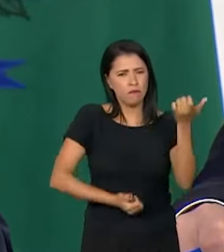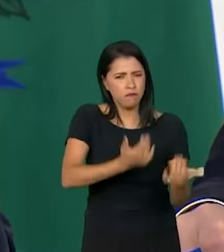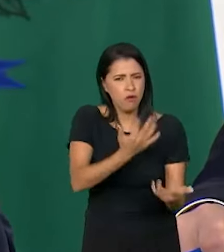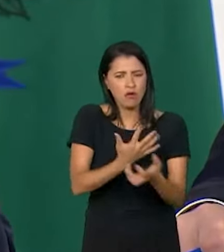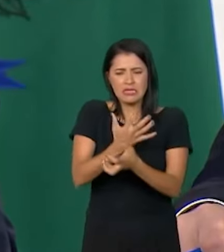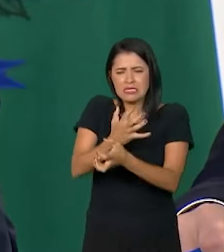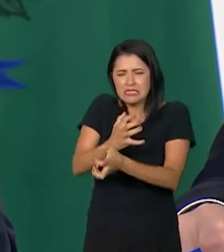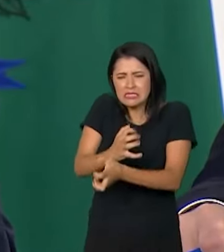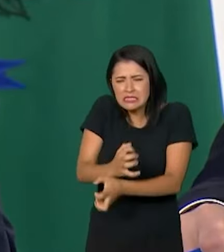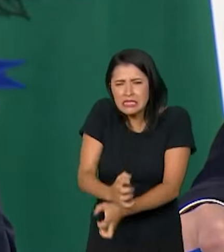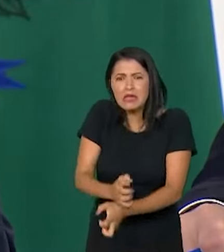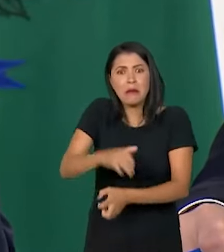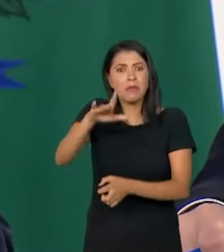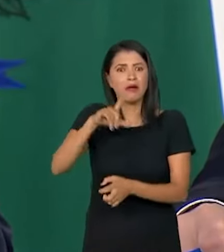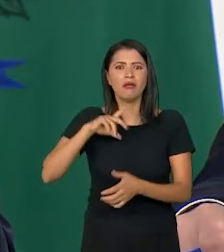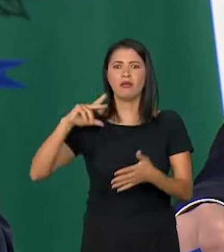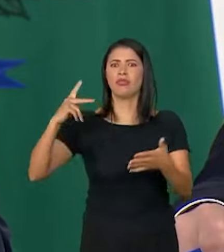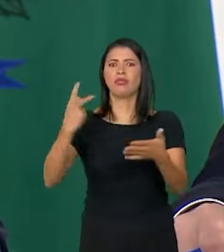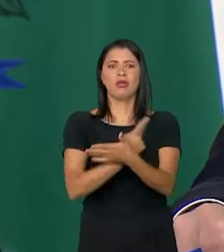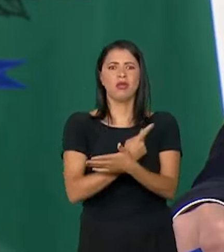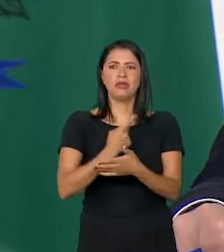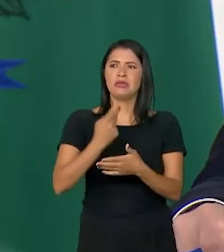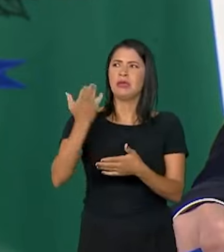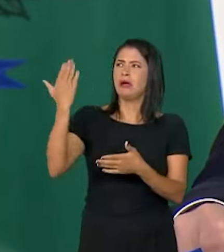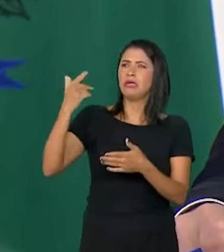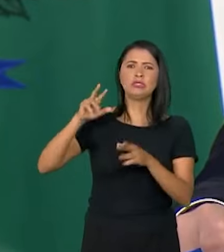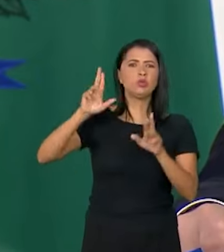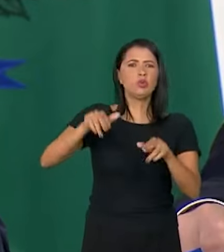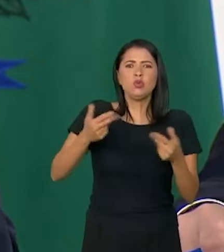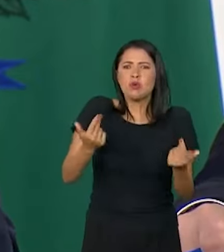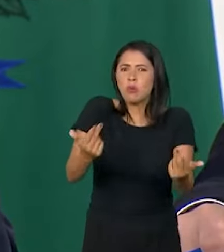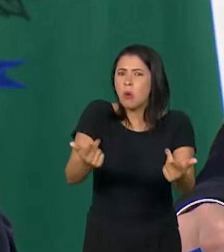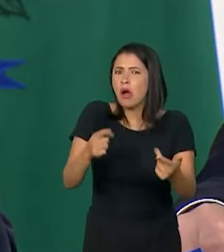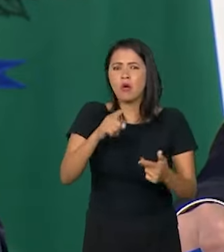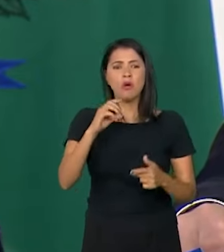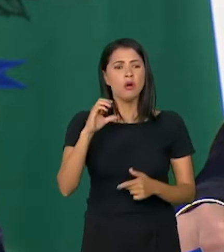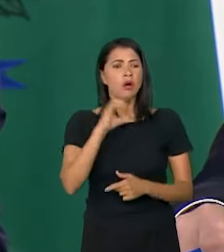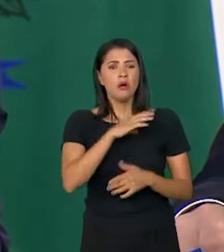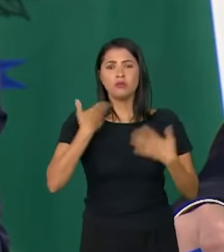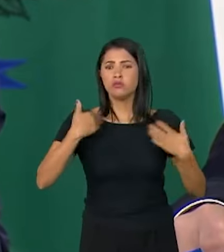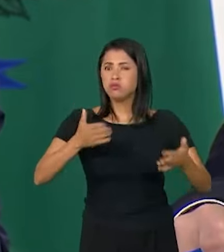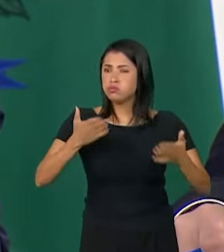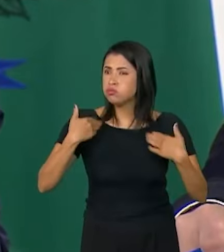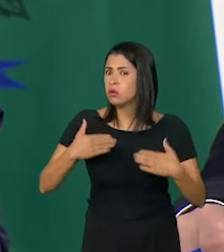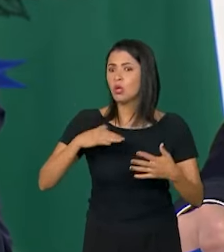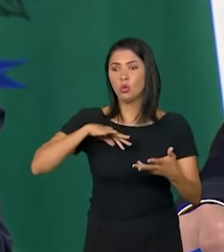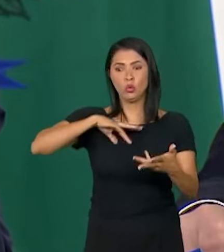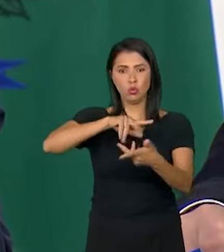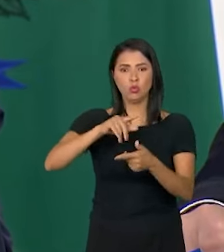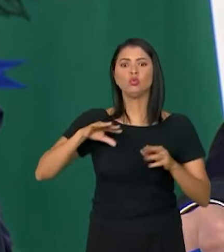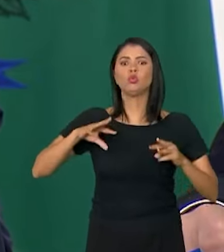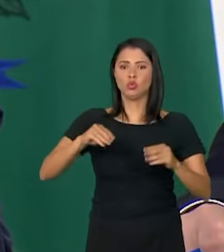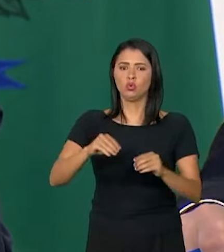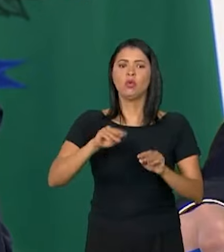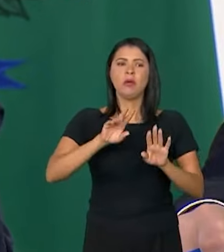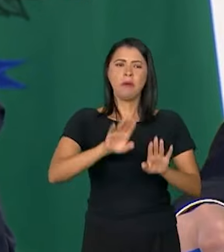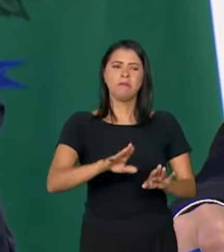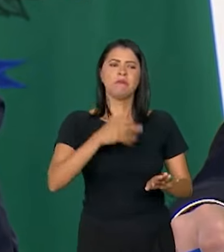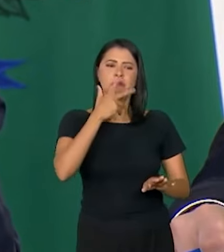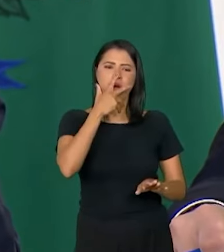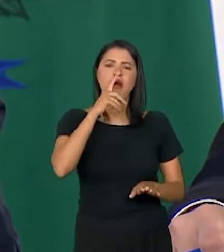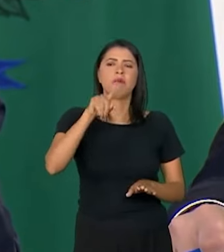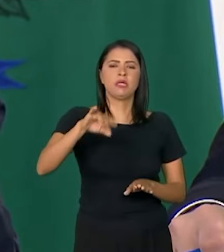é a maior dos últimos tempos o o calor é o maior dos últimos tempos e tá no mundo inteiro mas algo me cheira de